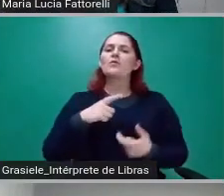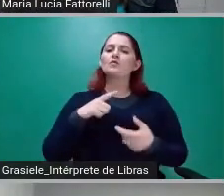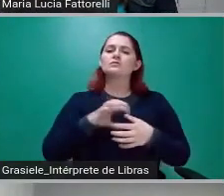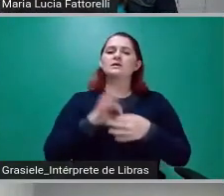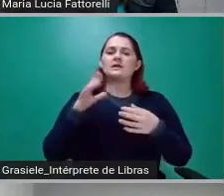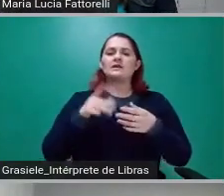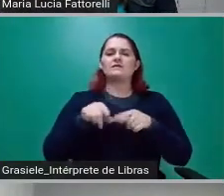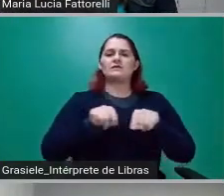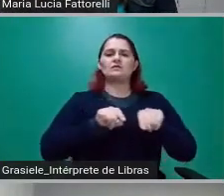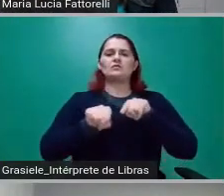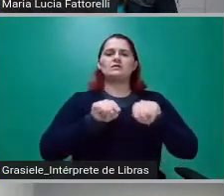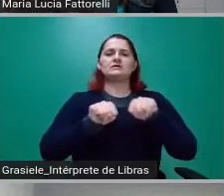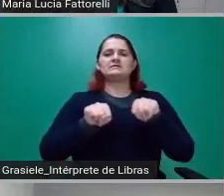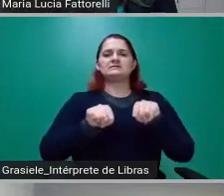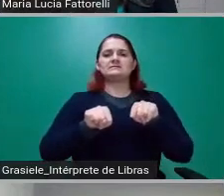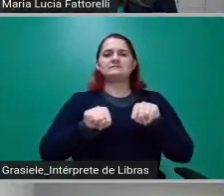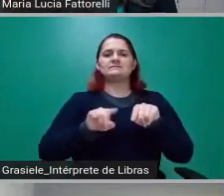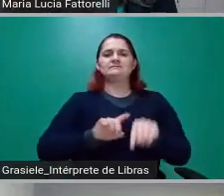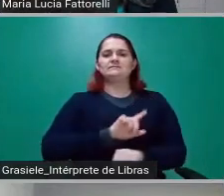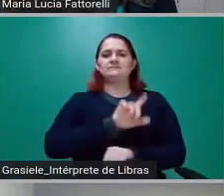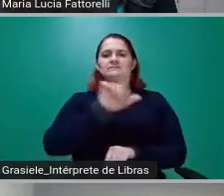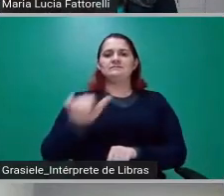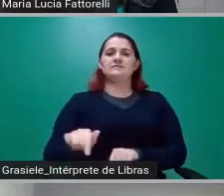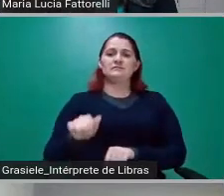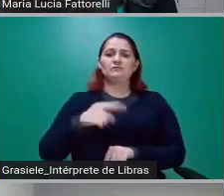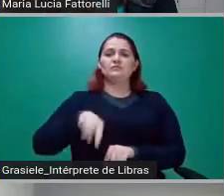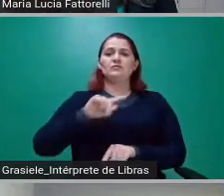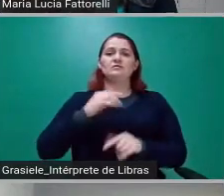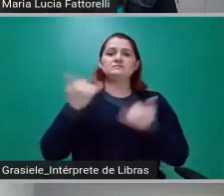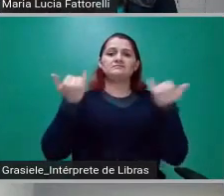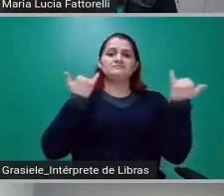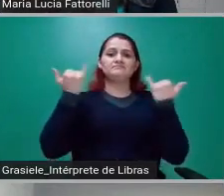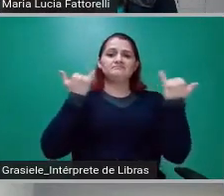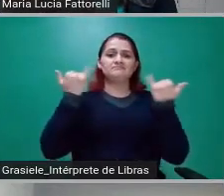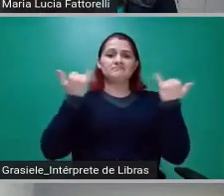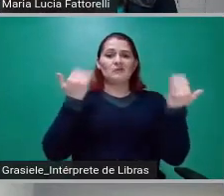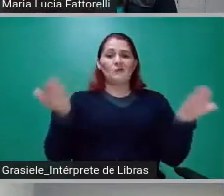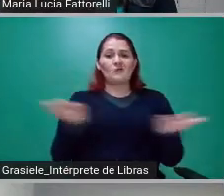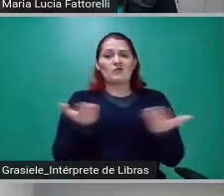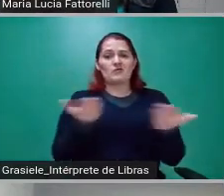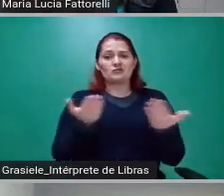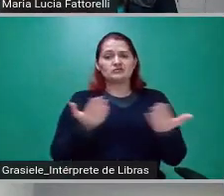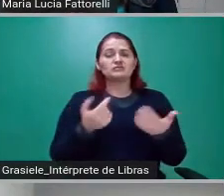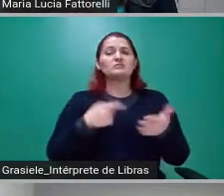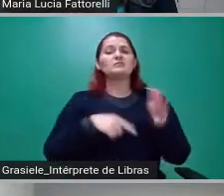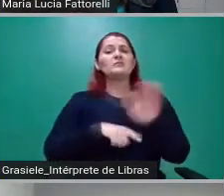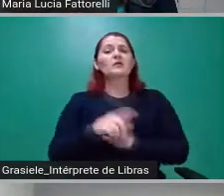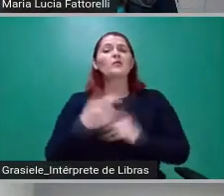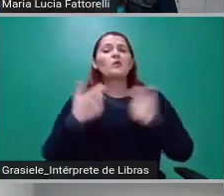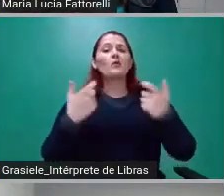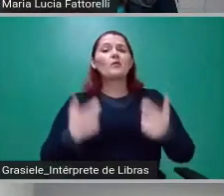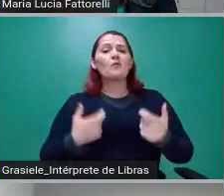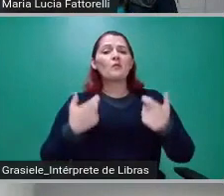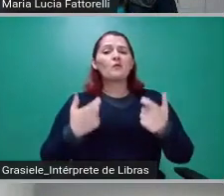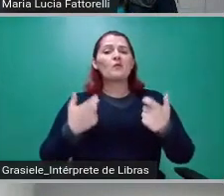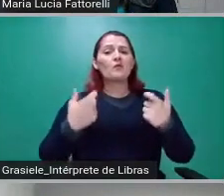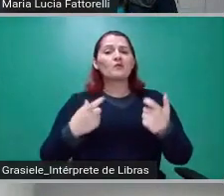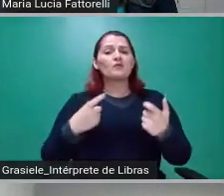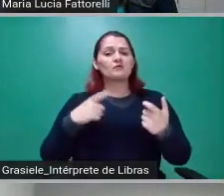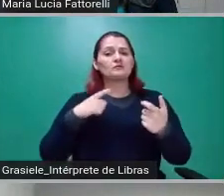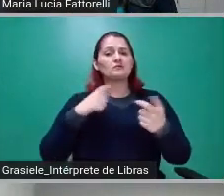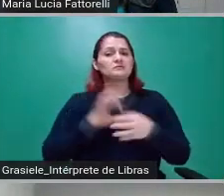concorrência, depois de ouvir os dados trazidos pelos meus colegas antecessores.